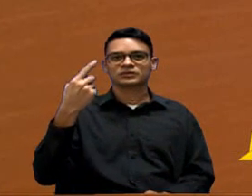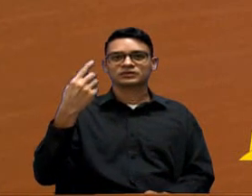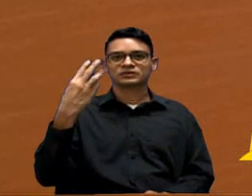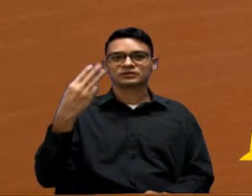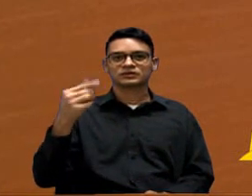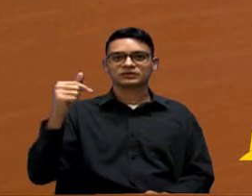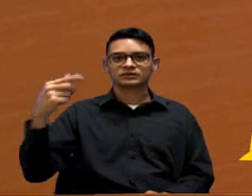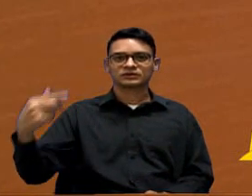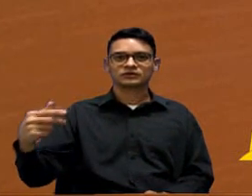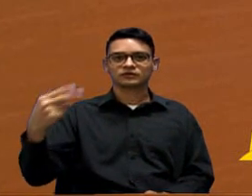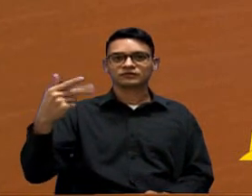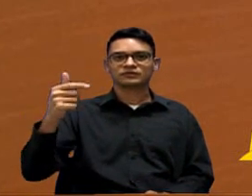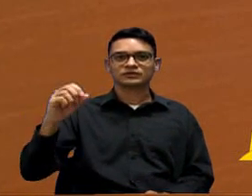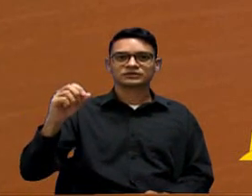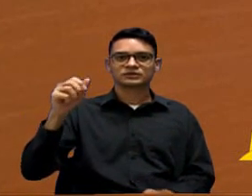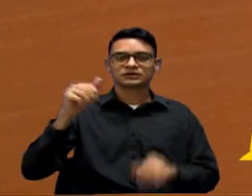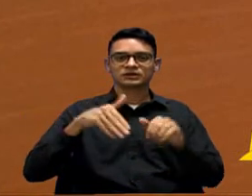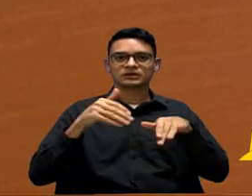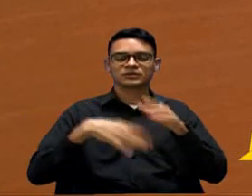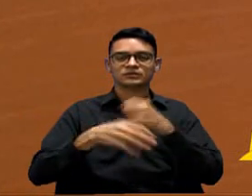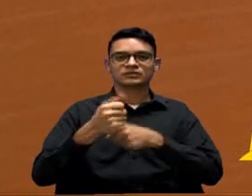12.373, de 20 de setembro de 2021.